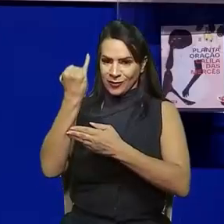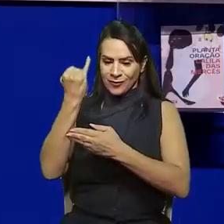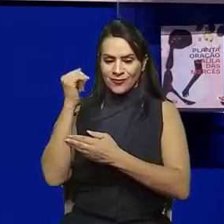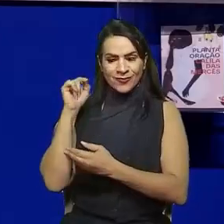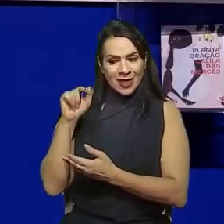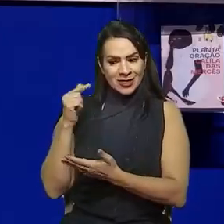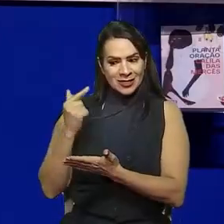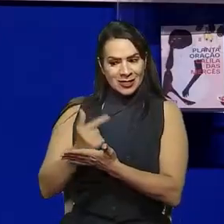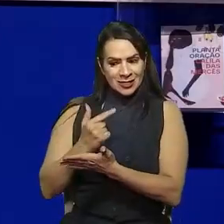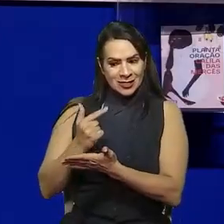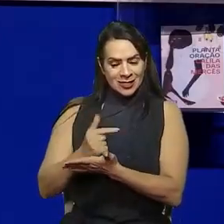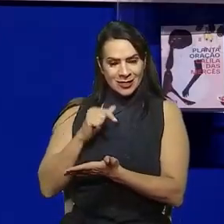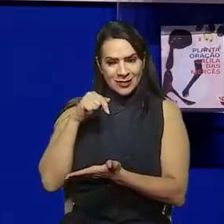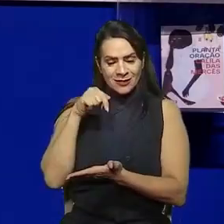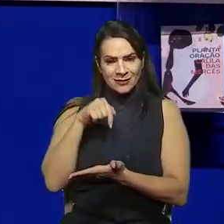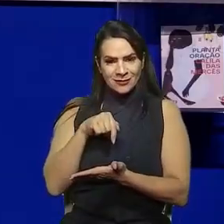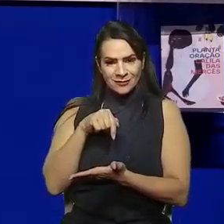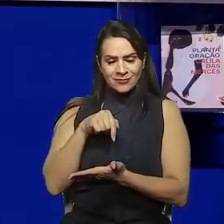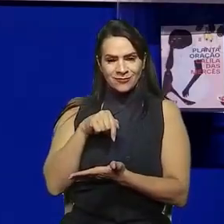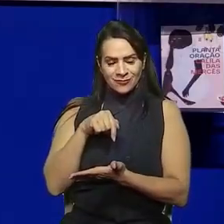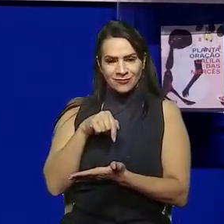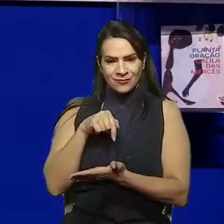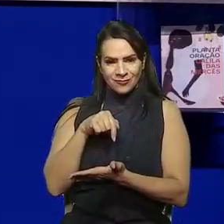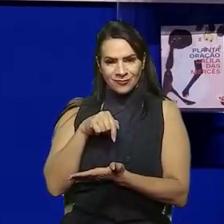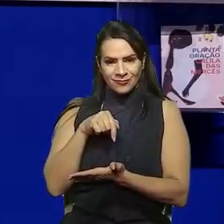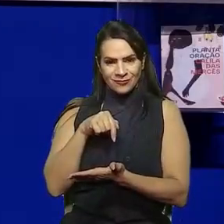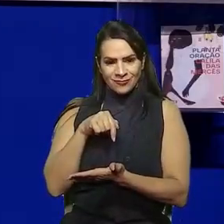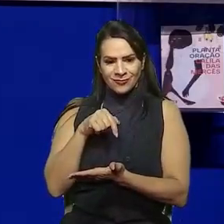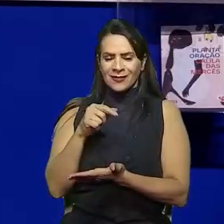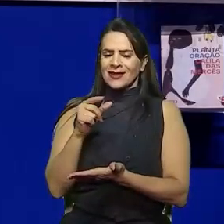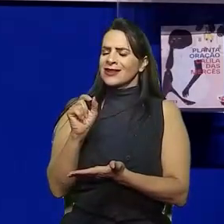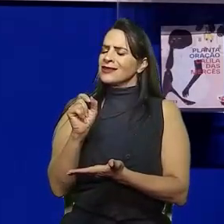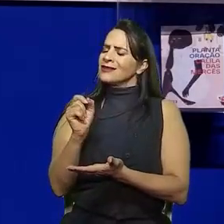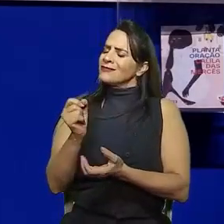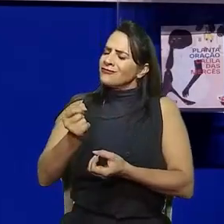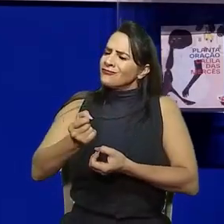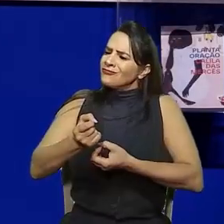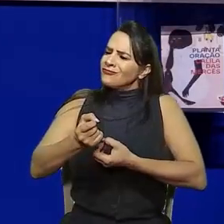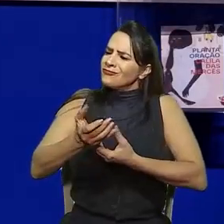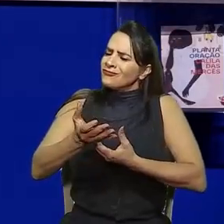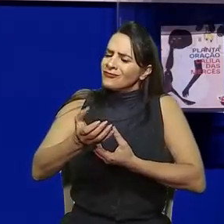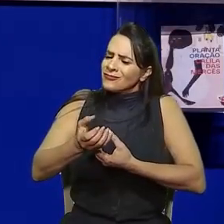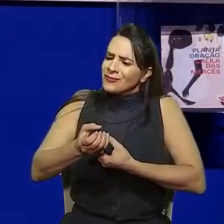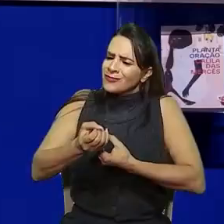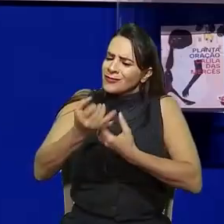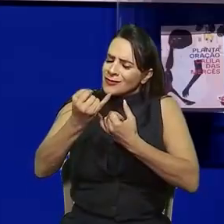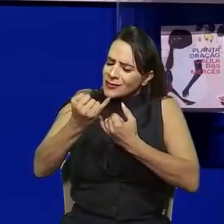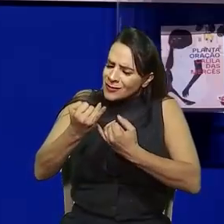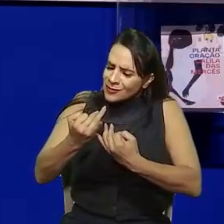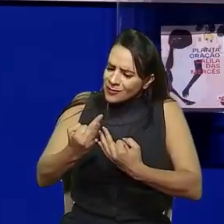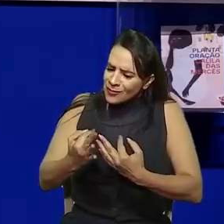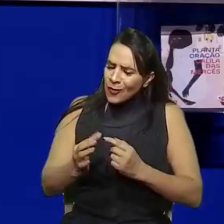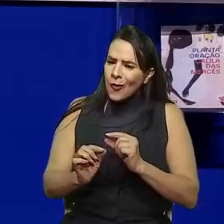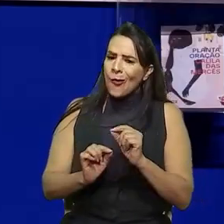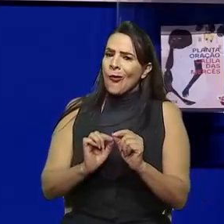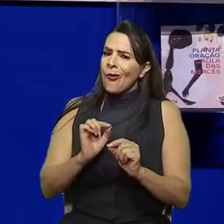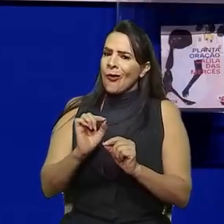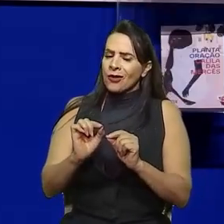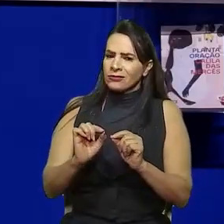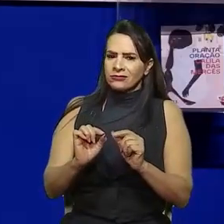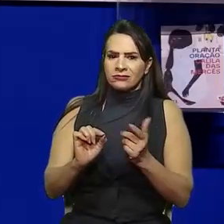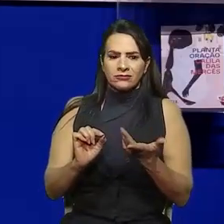esse livro, ele tenta dizer que não teremos um